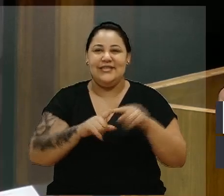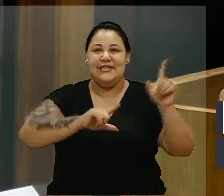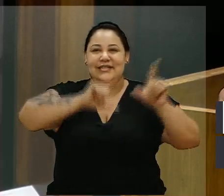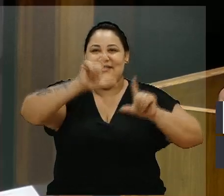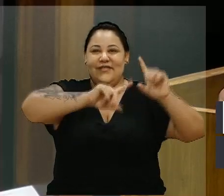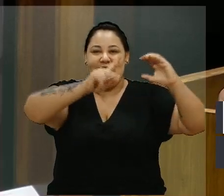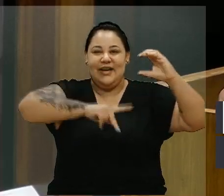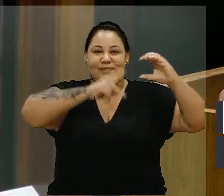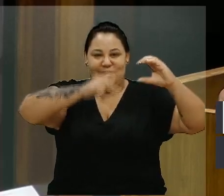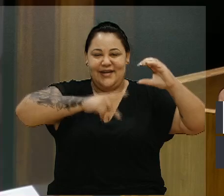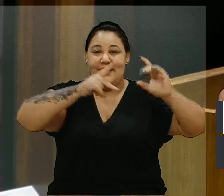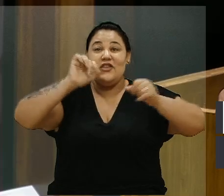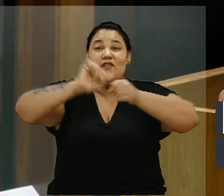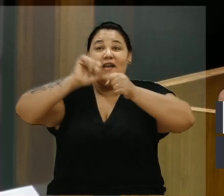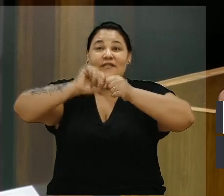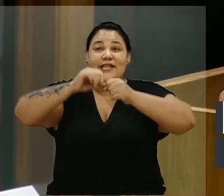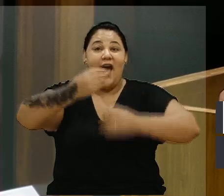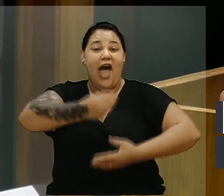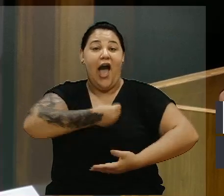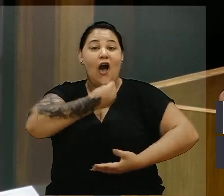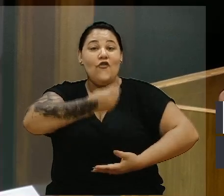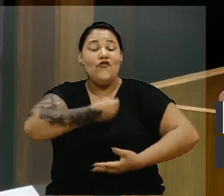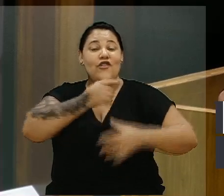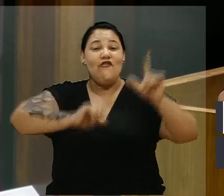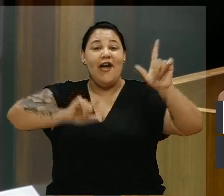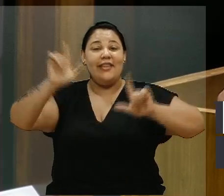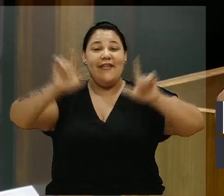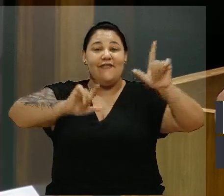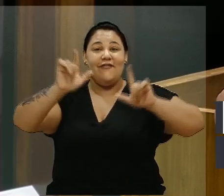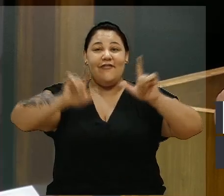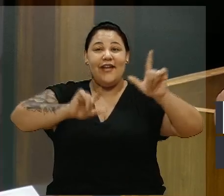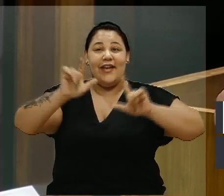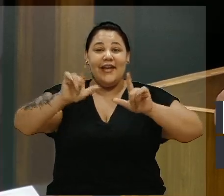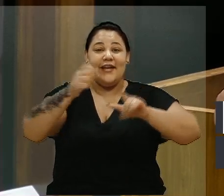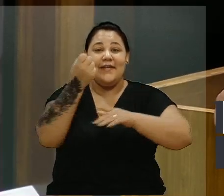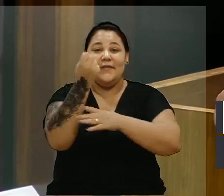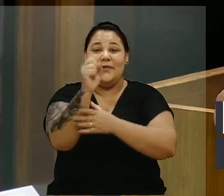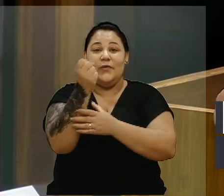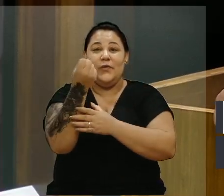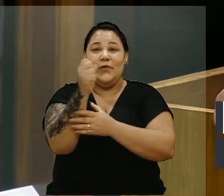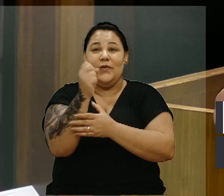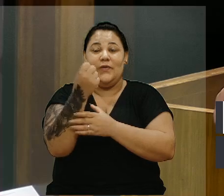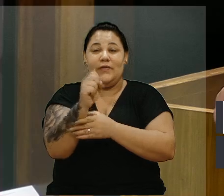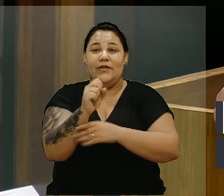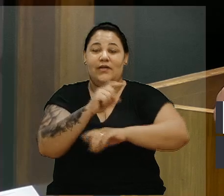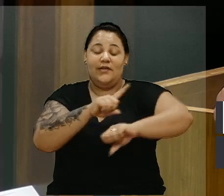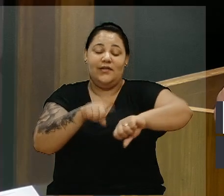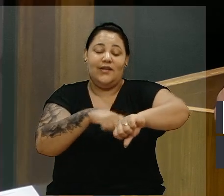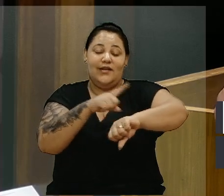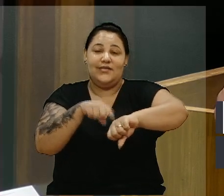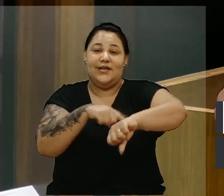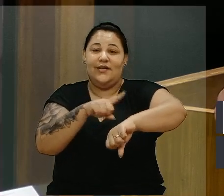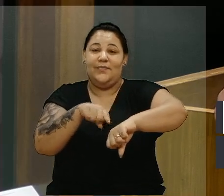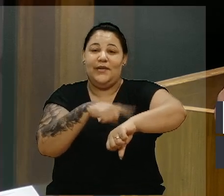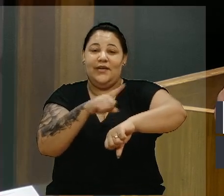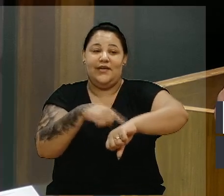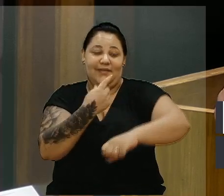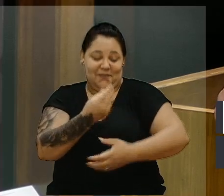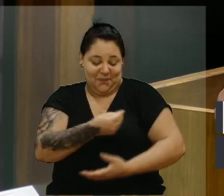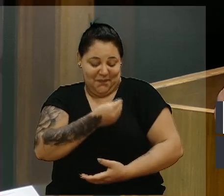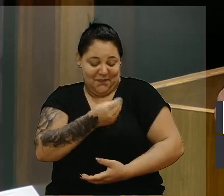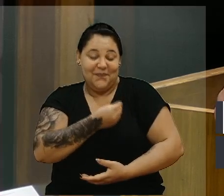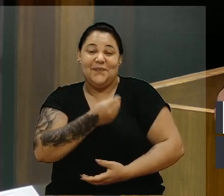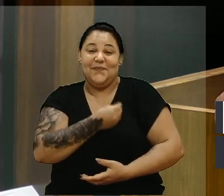isso. Nós faremos uma transmissão ao vivo de 8 horas. 8 horas transmitindo ao vivo